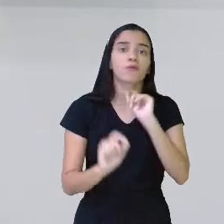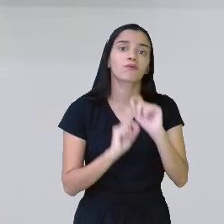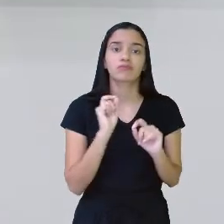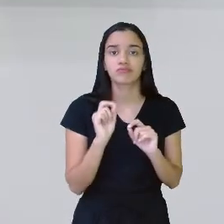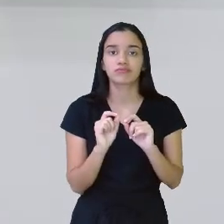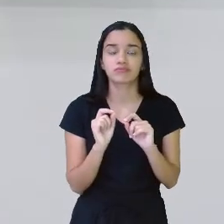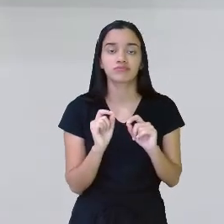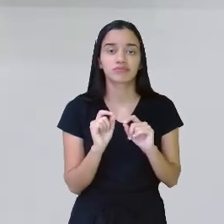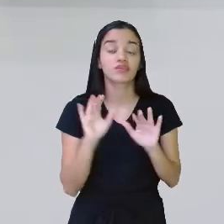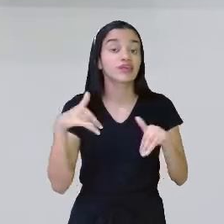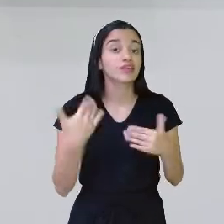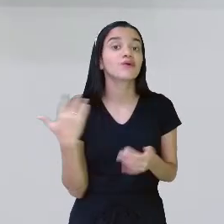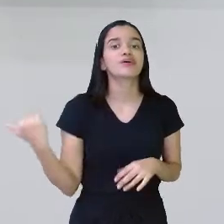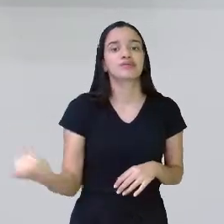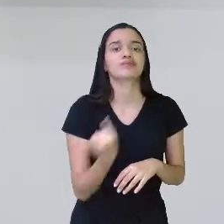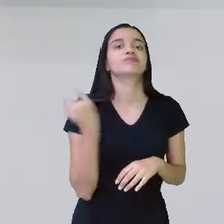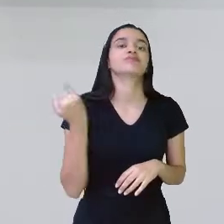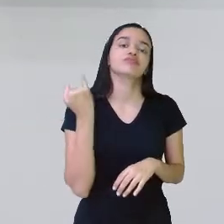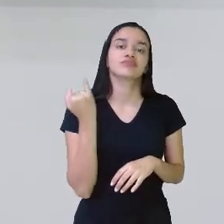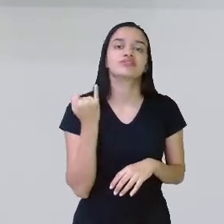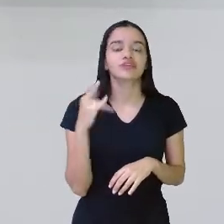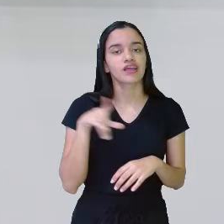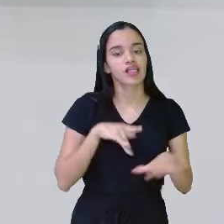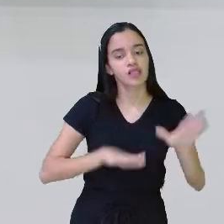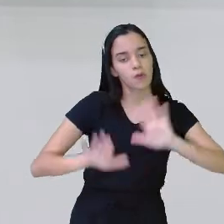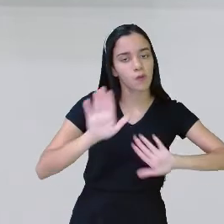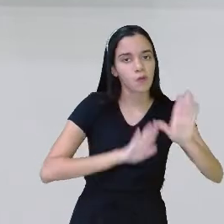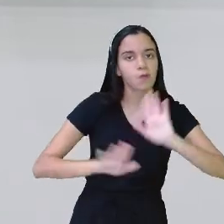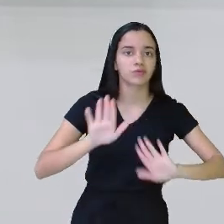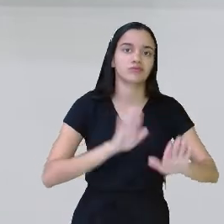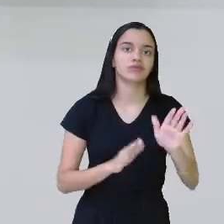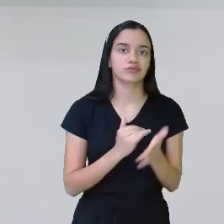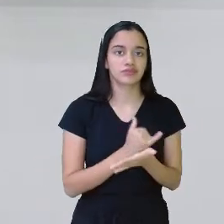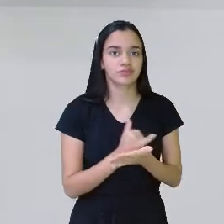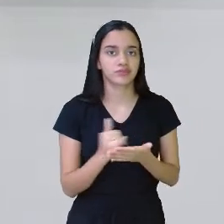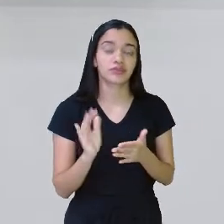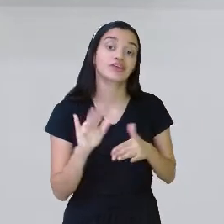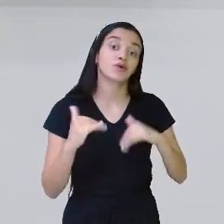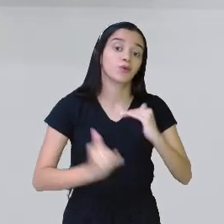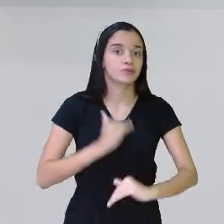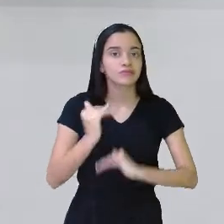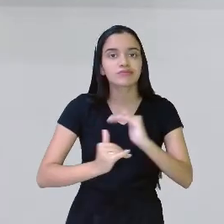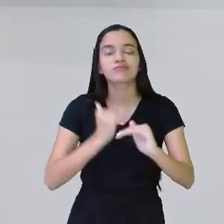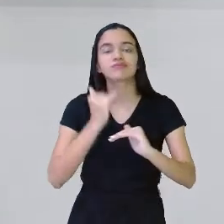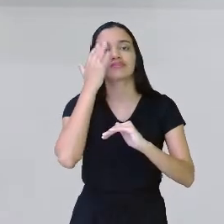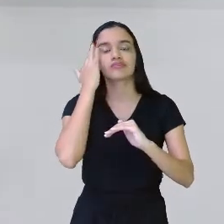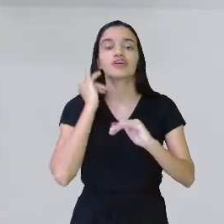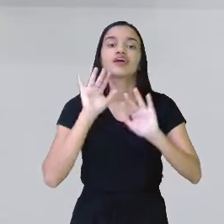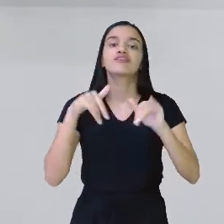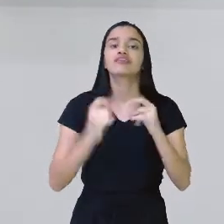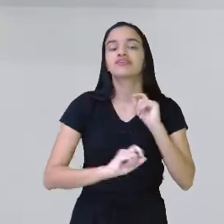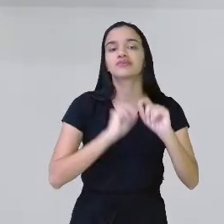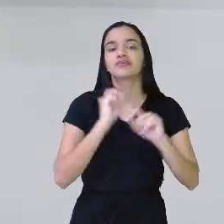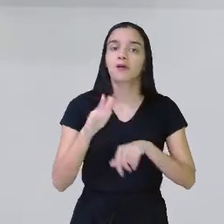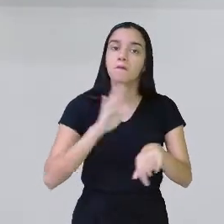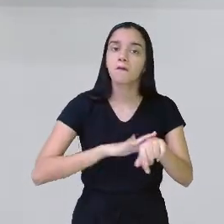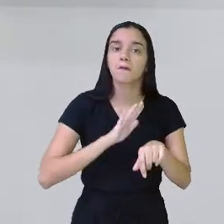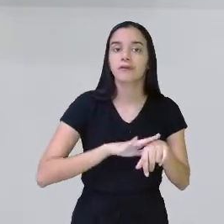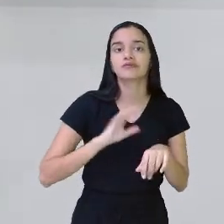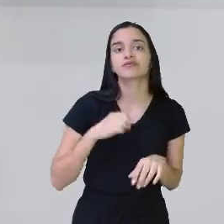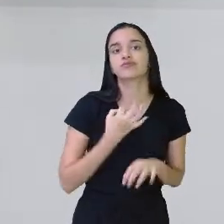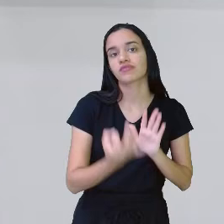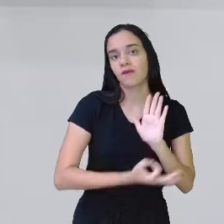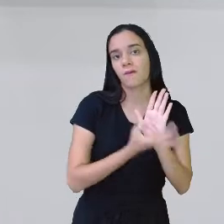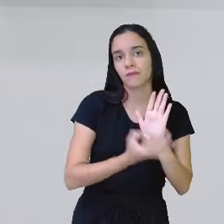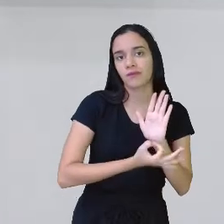quê? Então, é importante que a gente tenha esse cuidado na introdução. O desenvolvimento vai ser aquele momento em que a